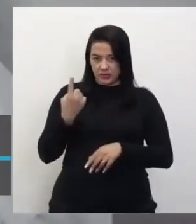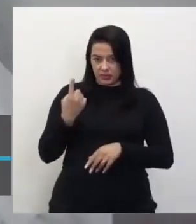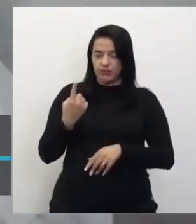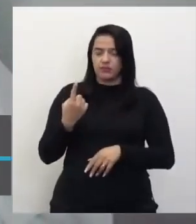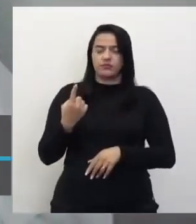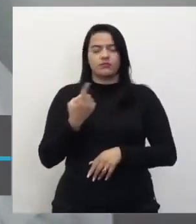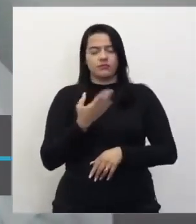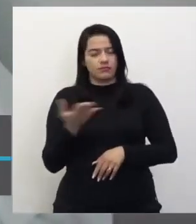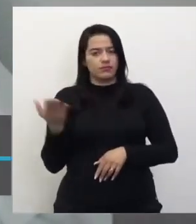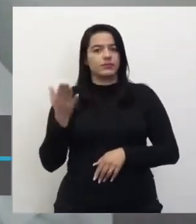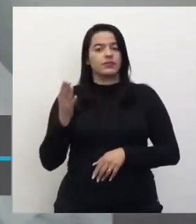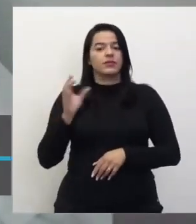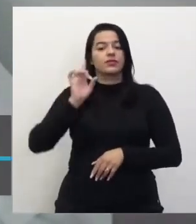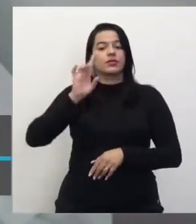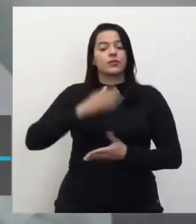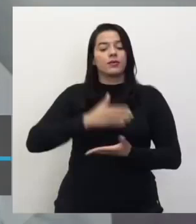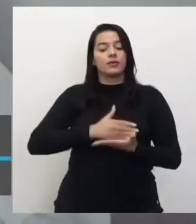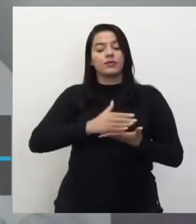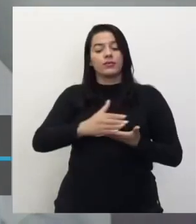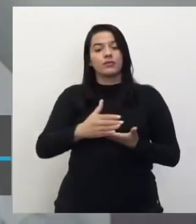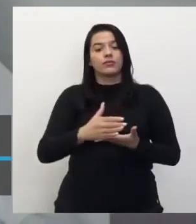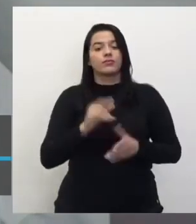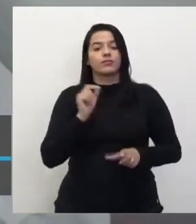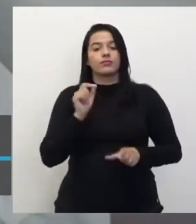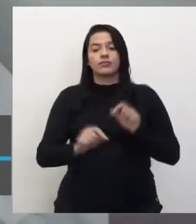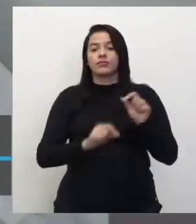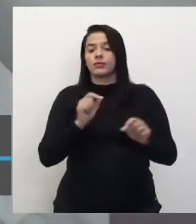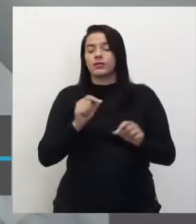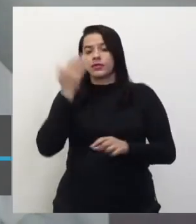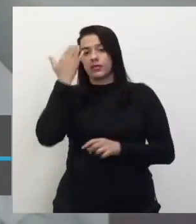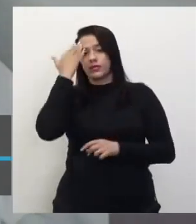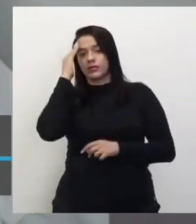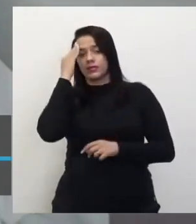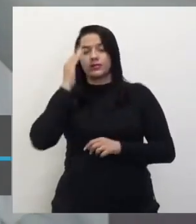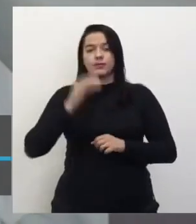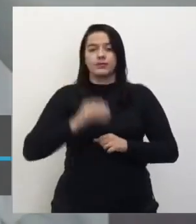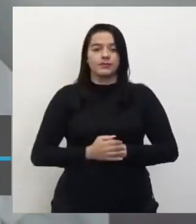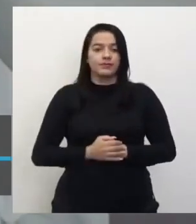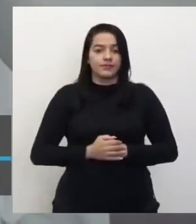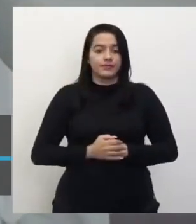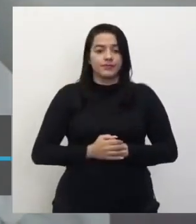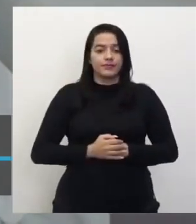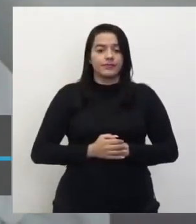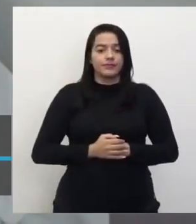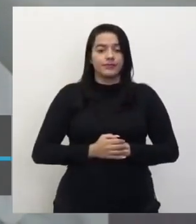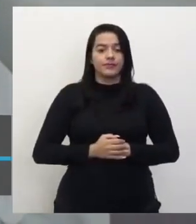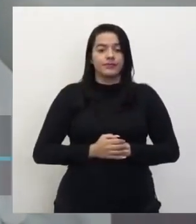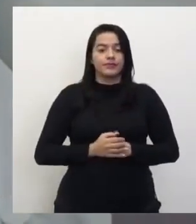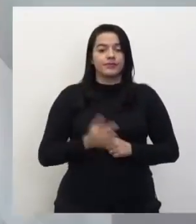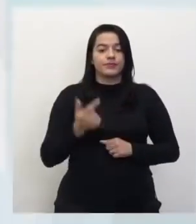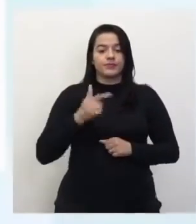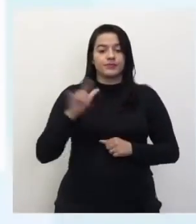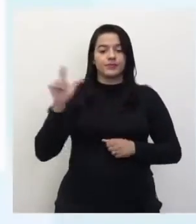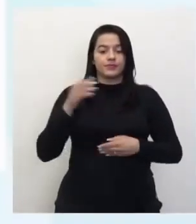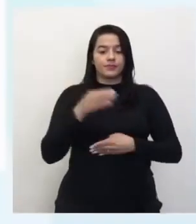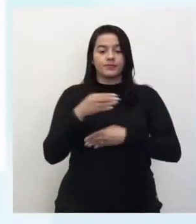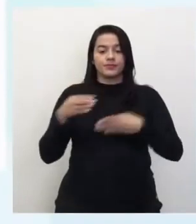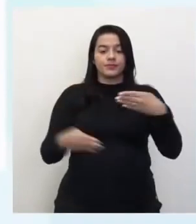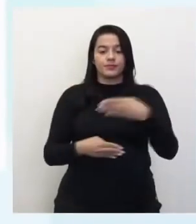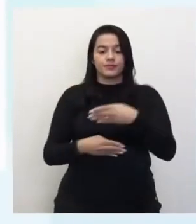mas é só para a gente começar a entender, tá bom? Deixa eu ver o próximo slide, o que